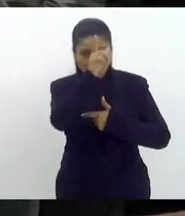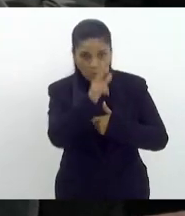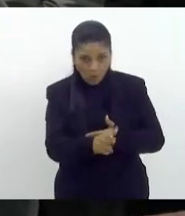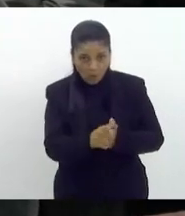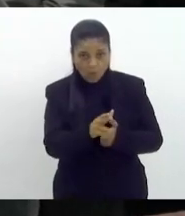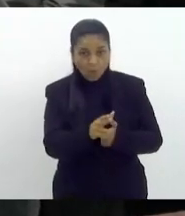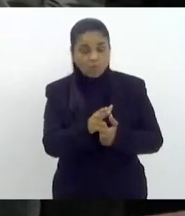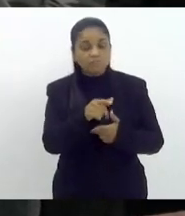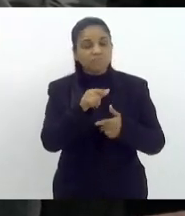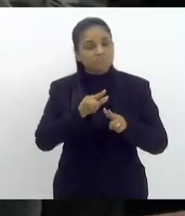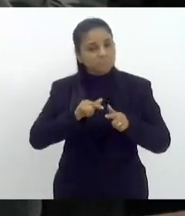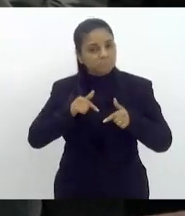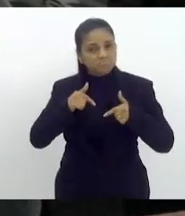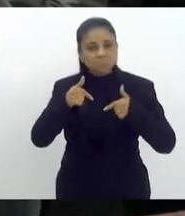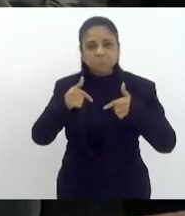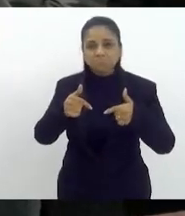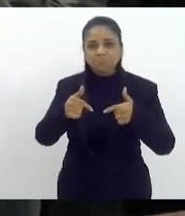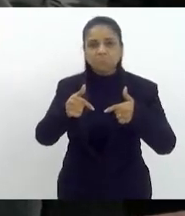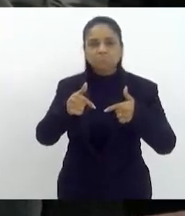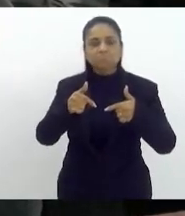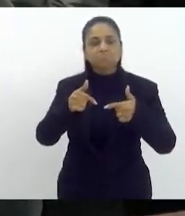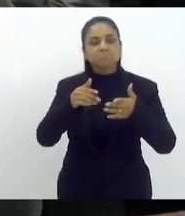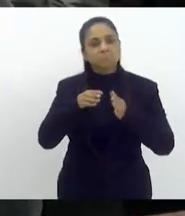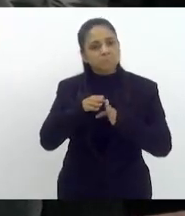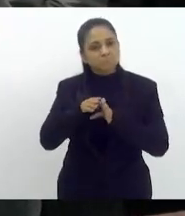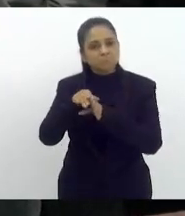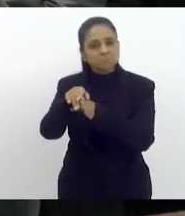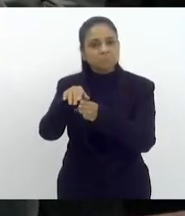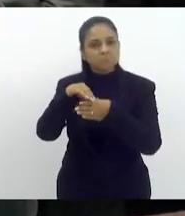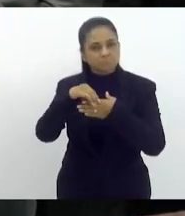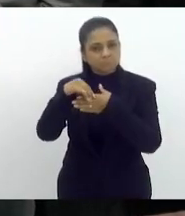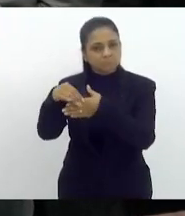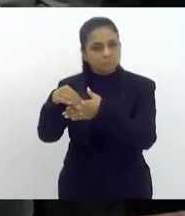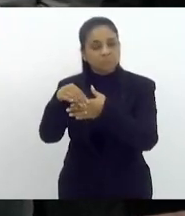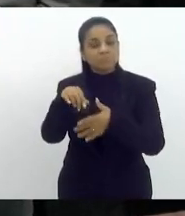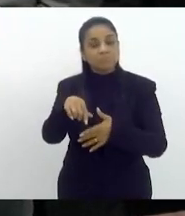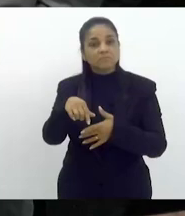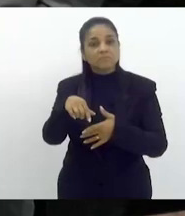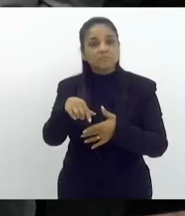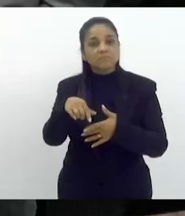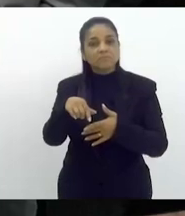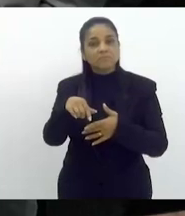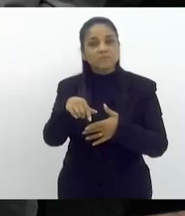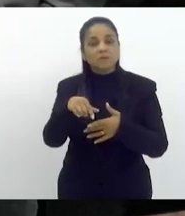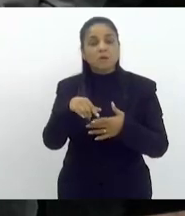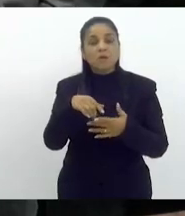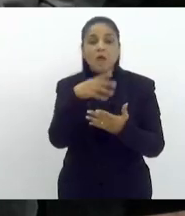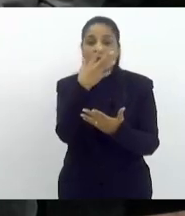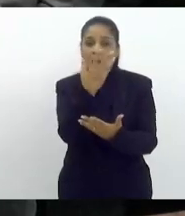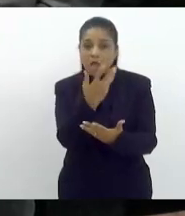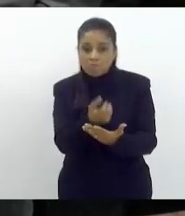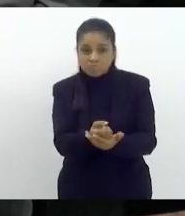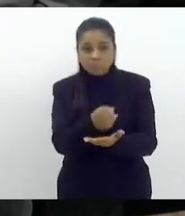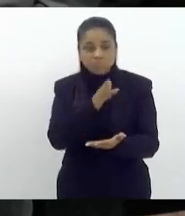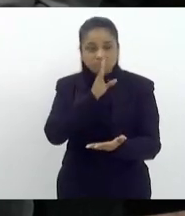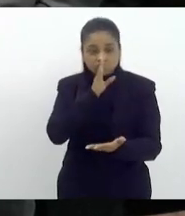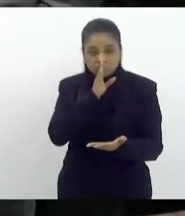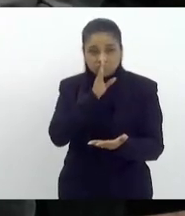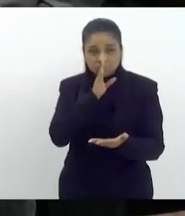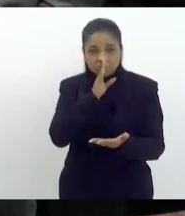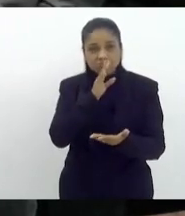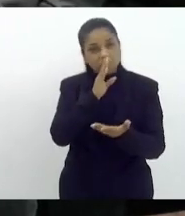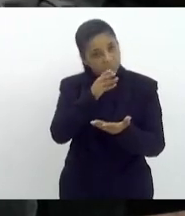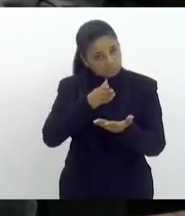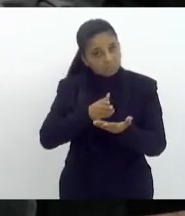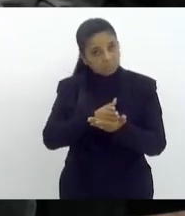fazendo o seu trabalho de forma diligente falasse pelo menos como estão aprovado como